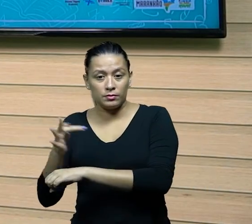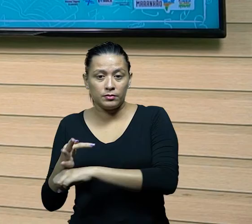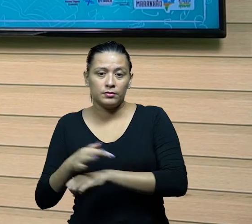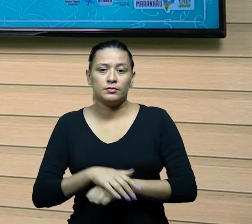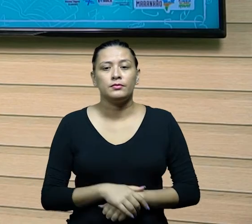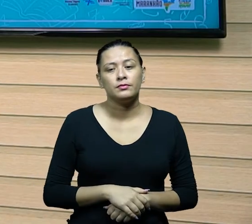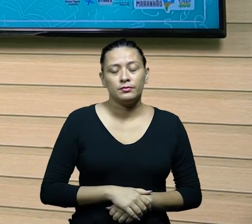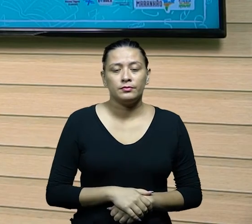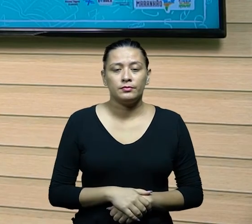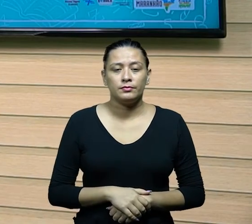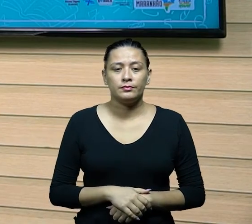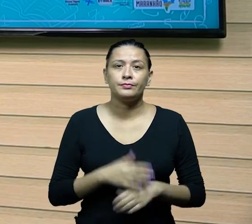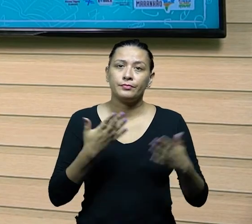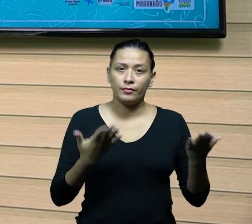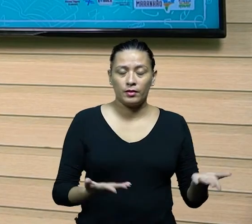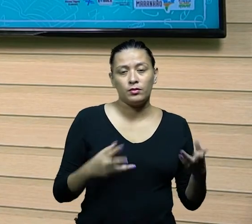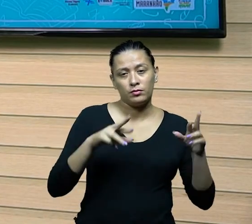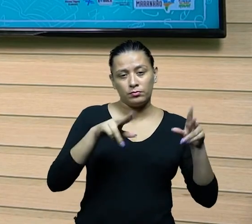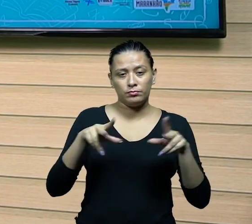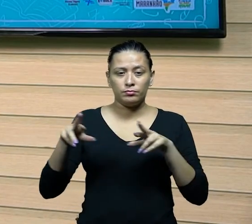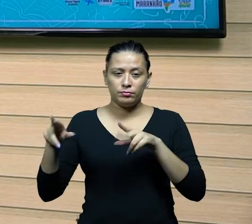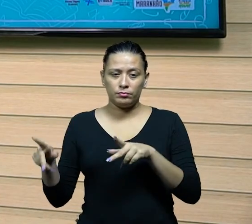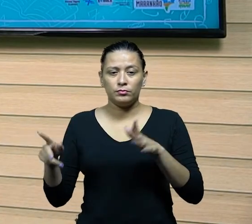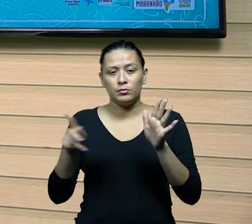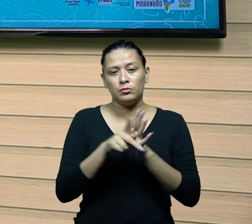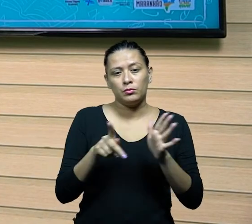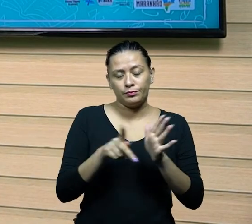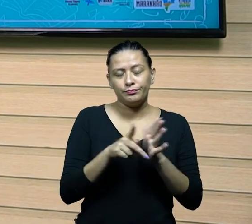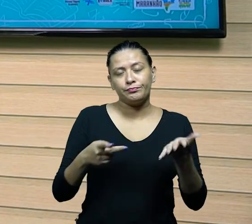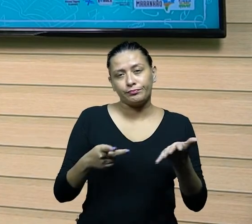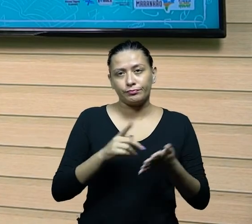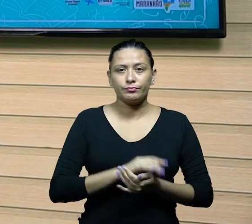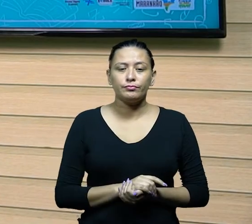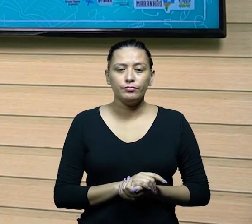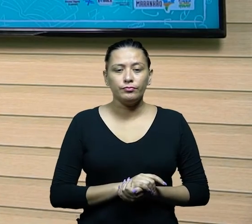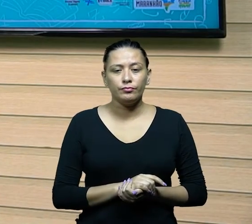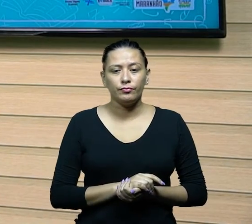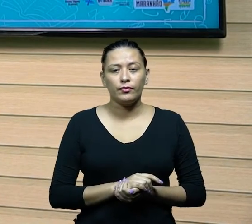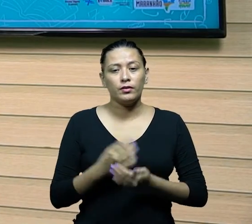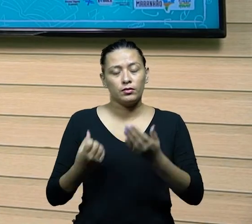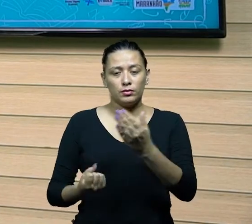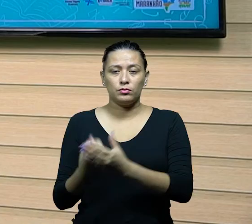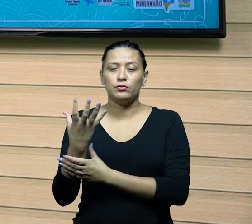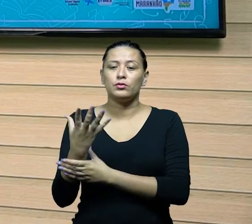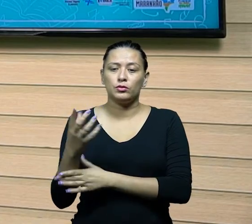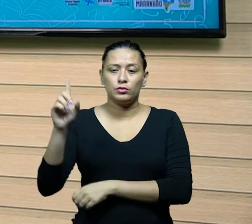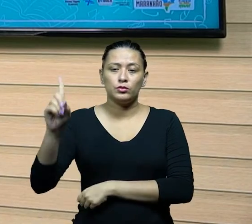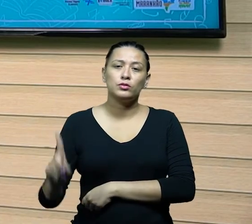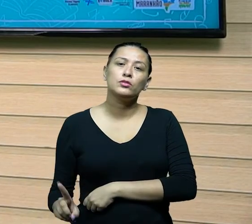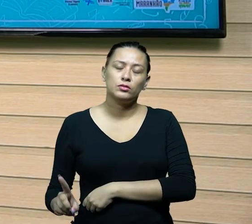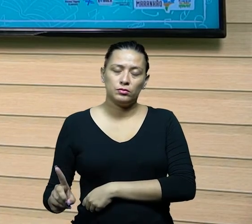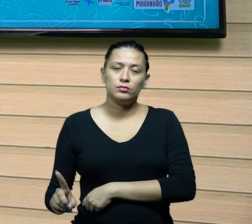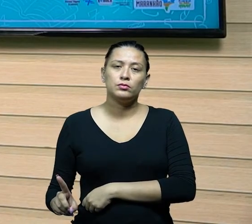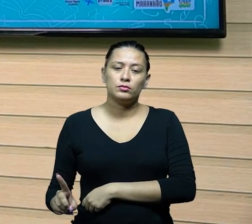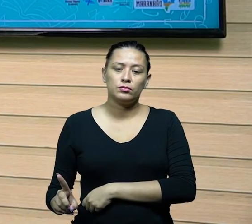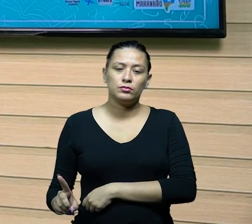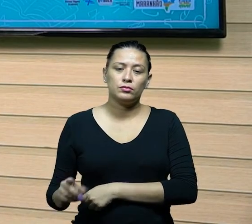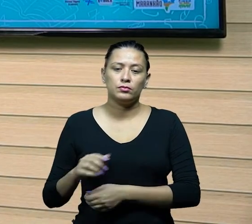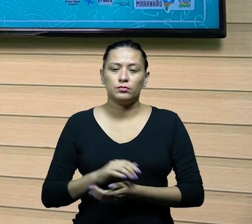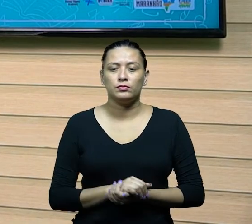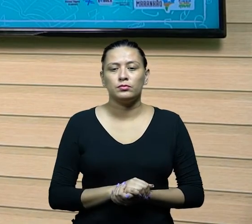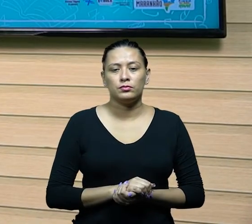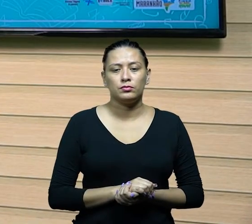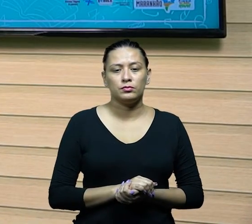bom é acabamos de fazer a distinção pela doutrina majoritária né das fontes do direito na